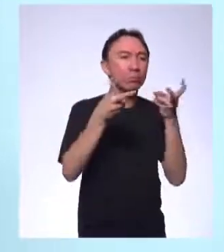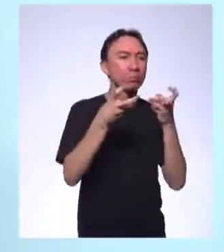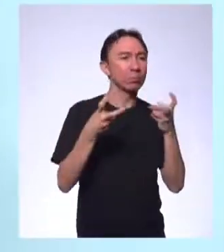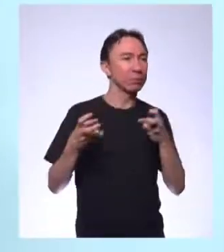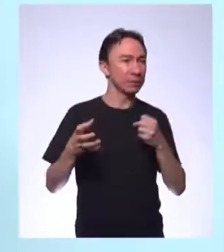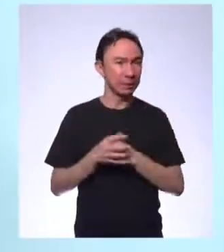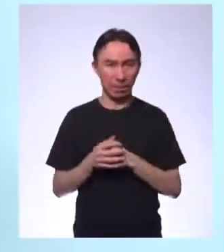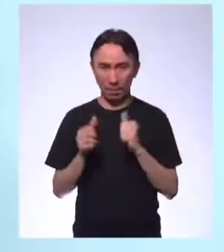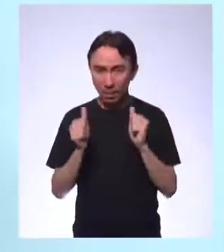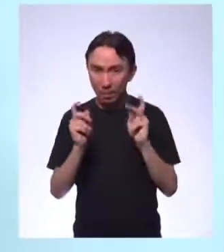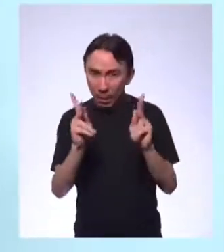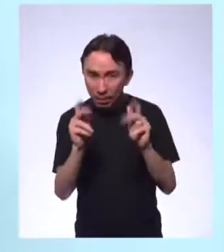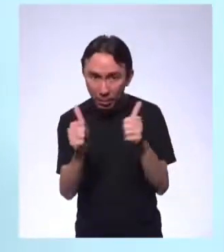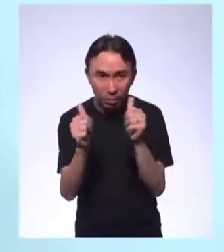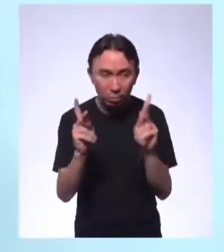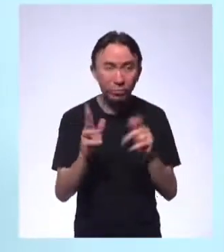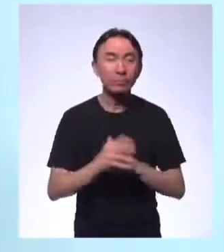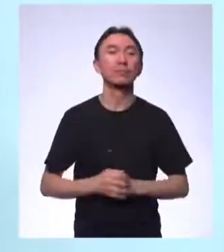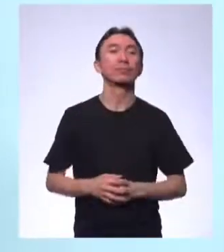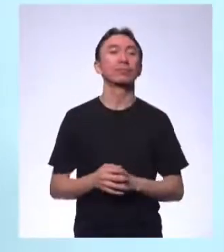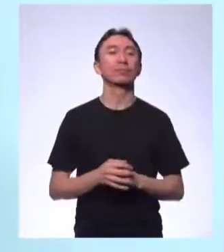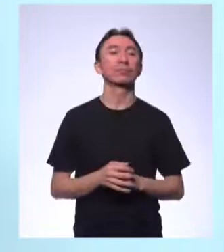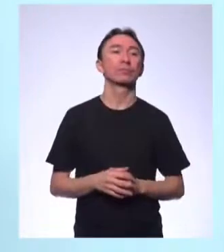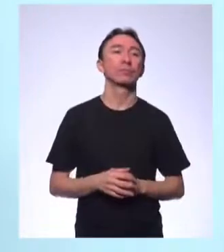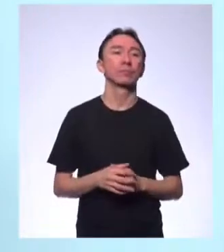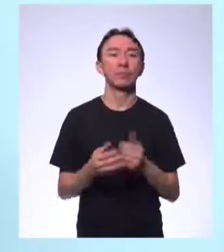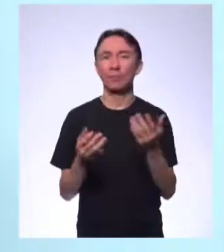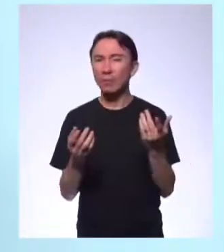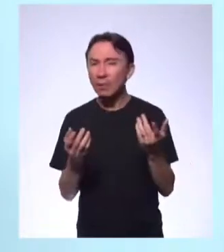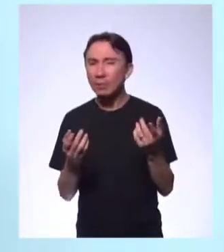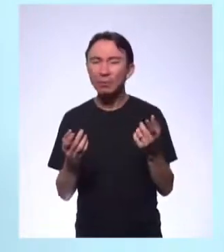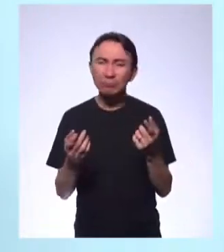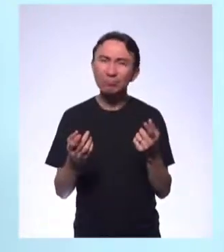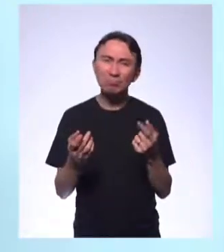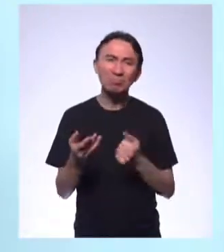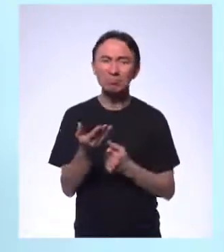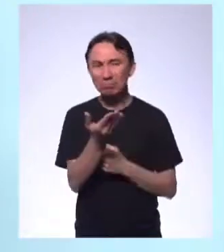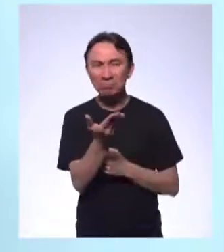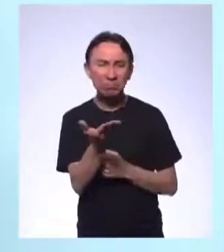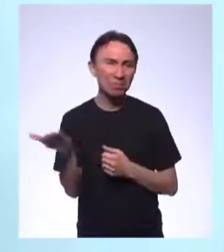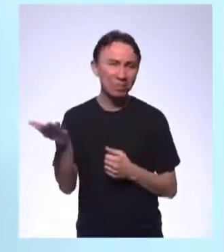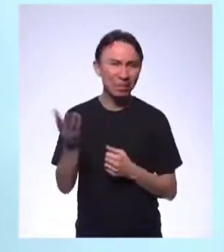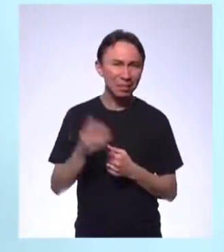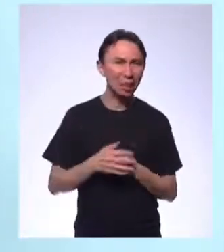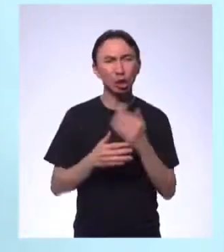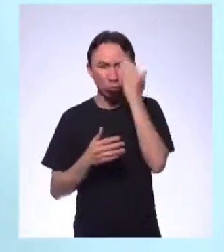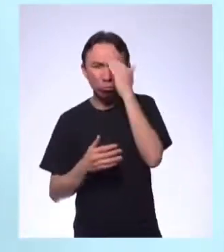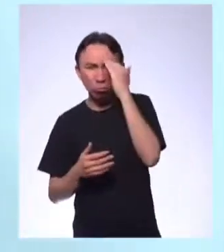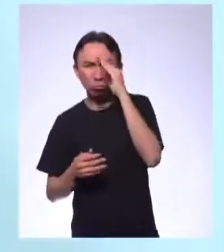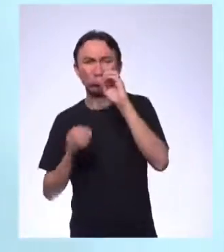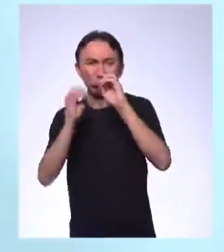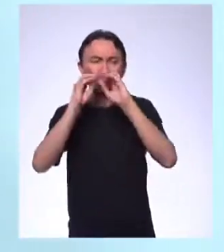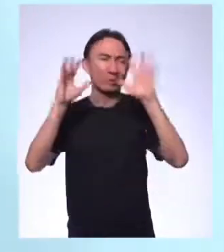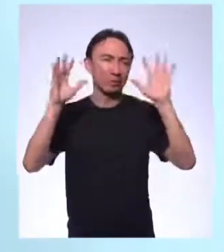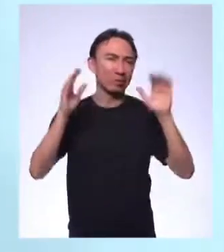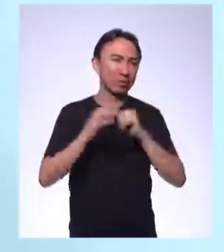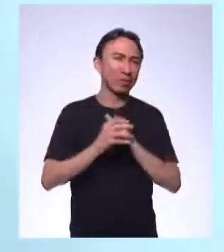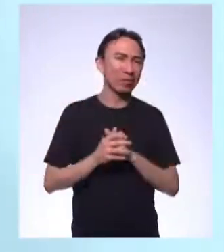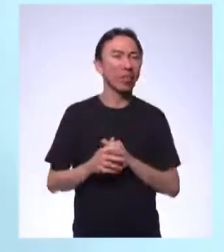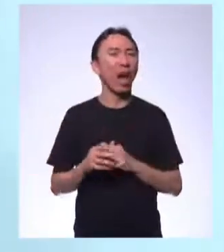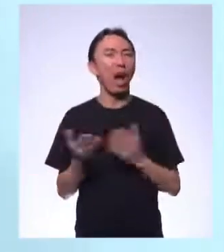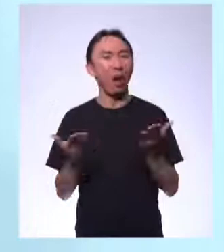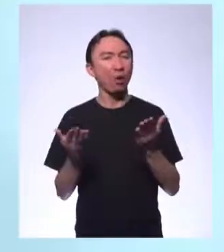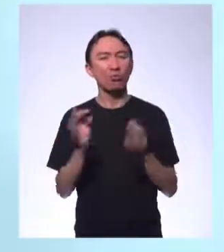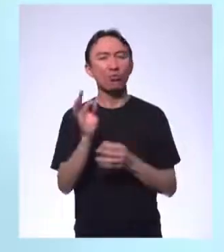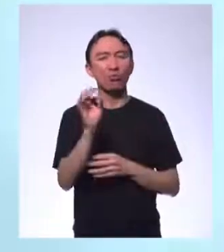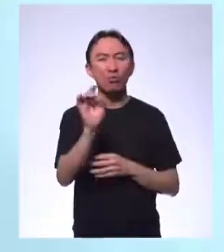temas aí que eram abordados pelo filme, certo? E eu acredito que vocês já entenderam. Só falta o finalzinho